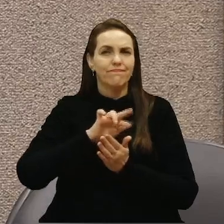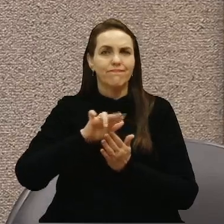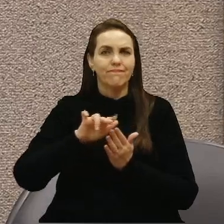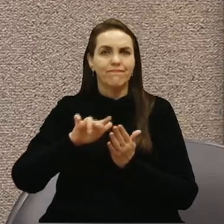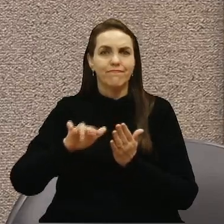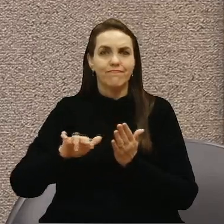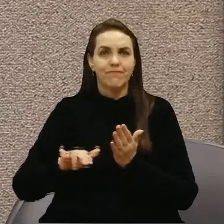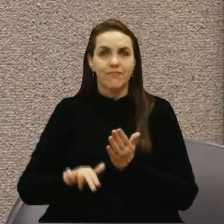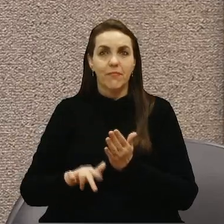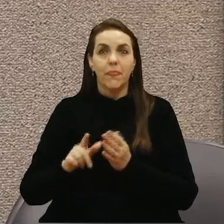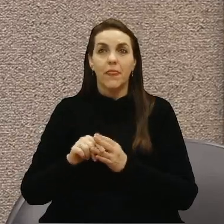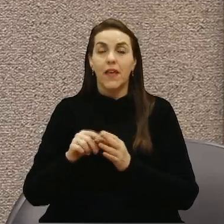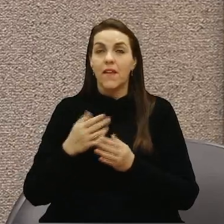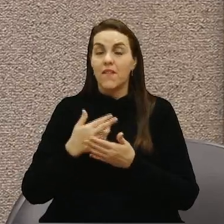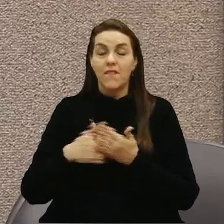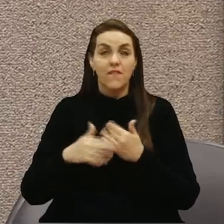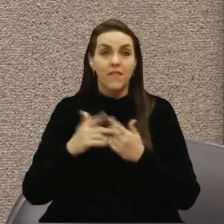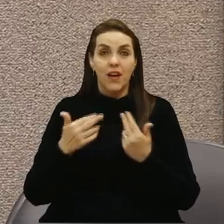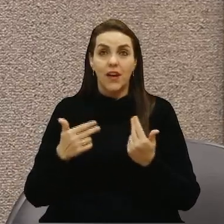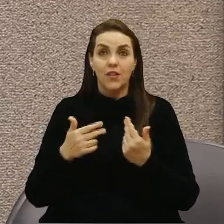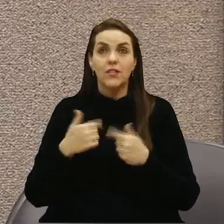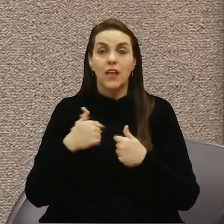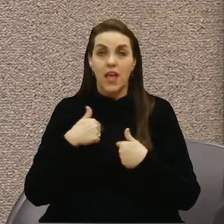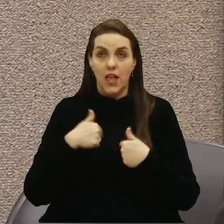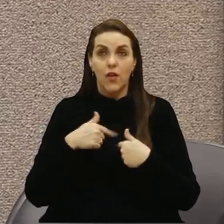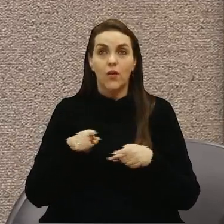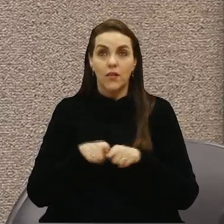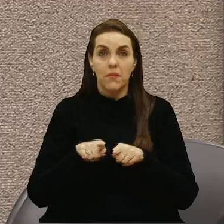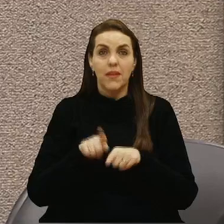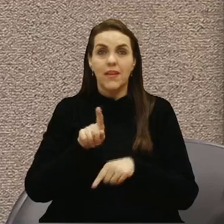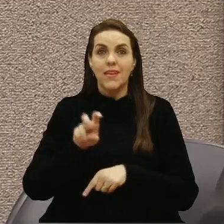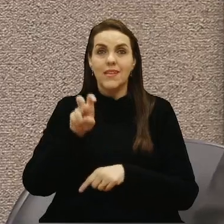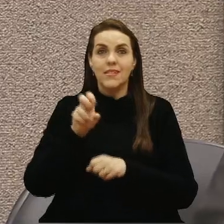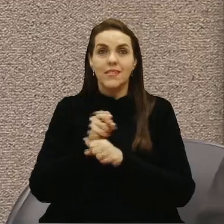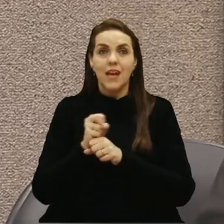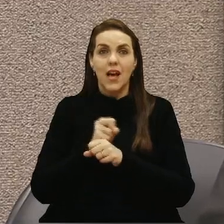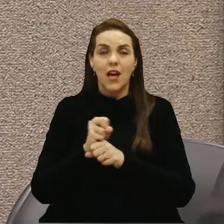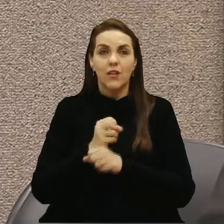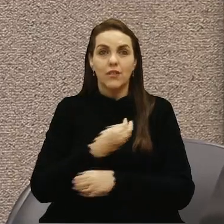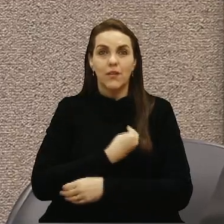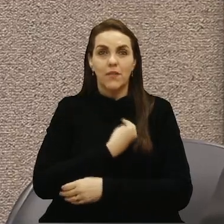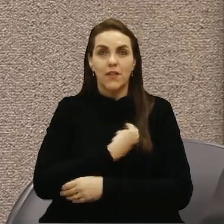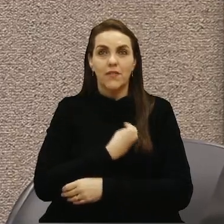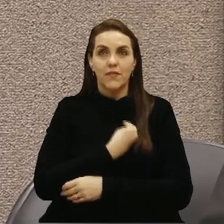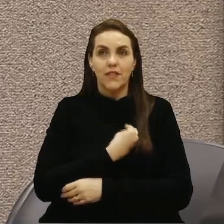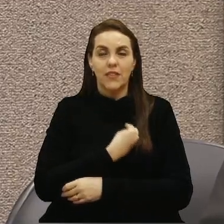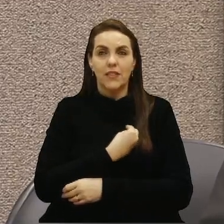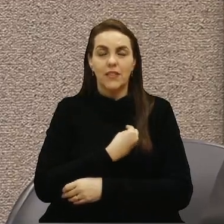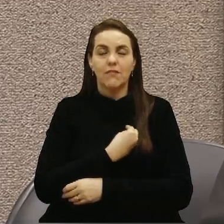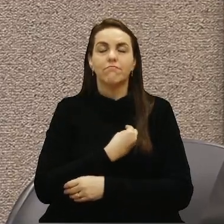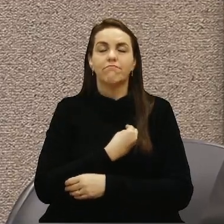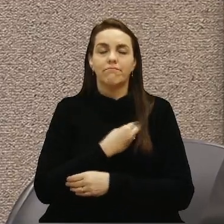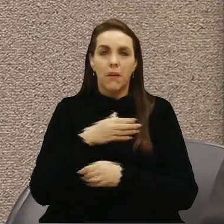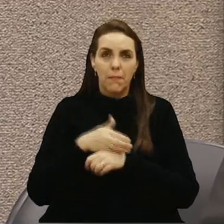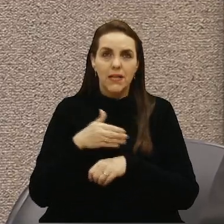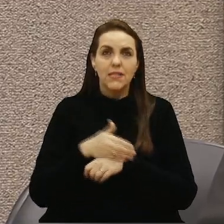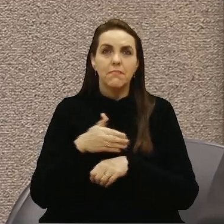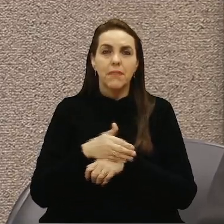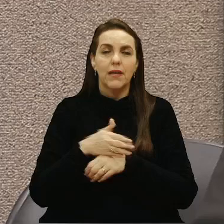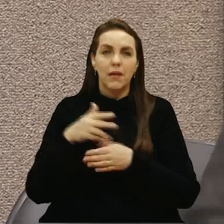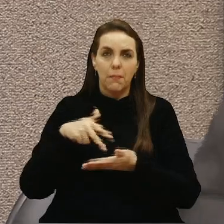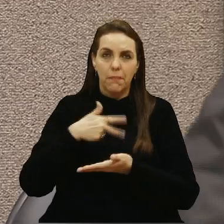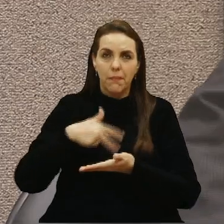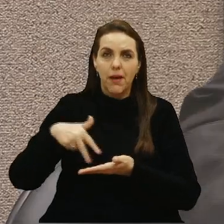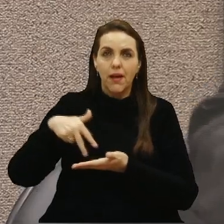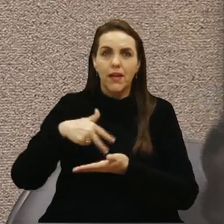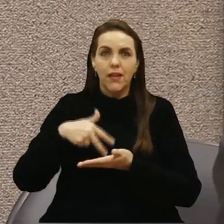Pastoreio. Eu toquei 15 anos da minha vida. 15 anos da minha vida tocando bailes e viajei por todo